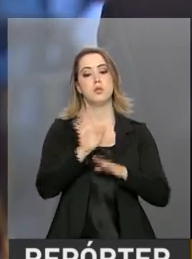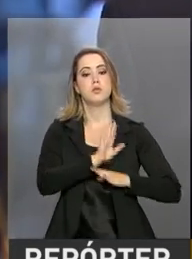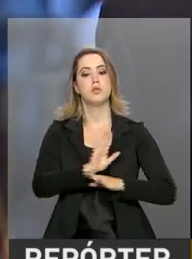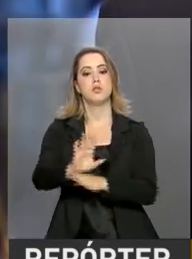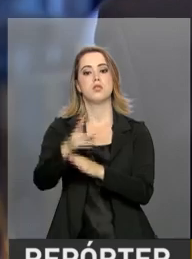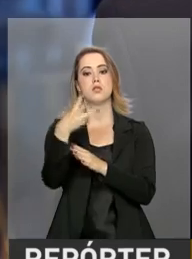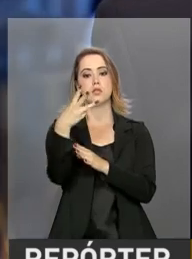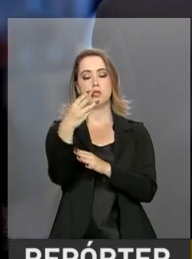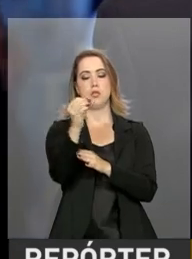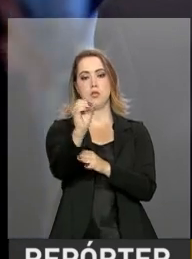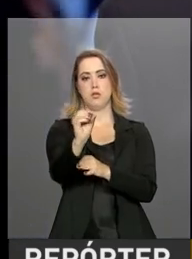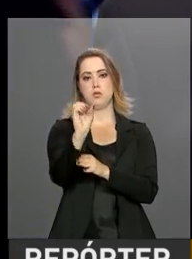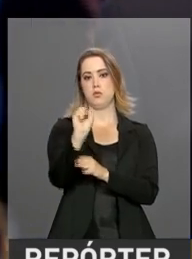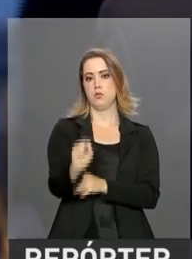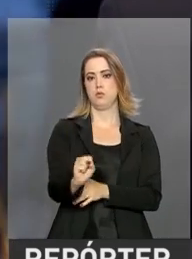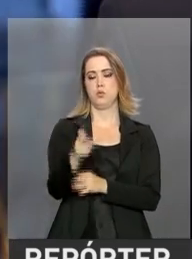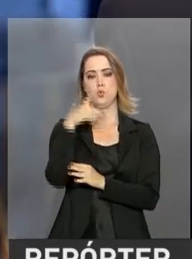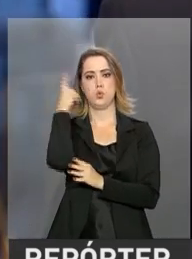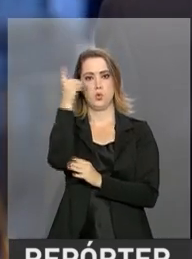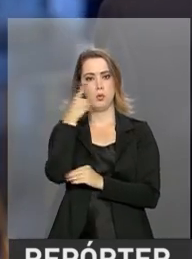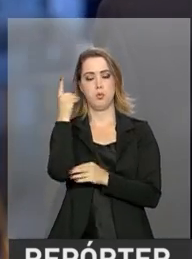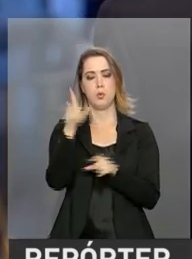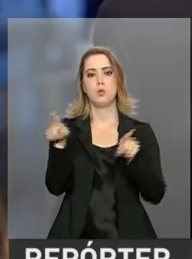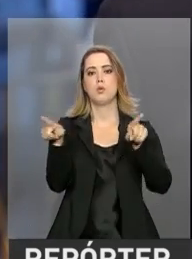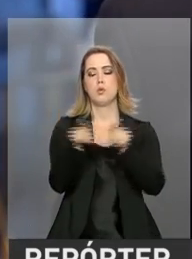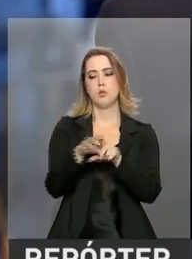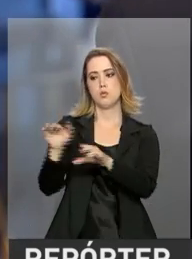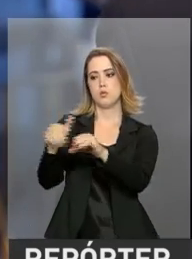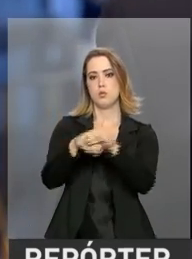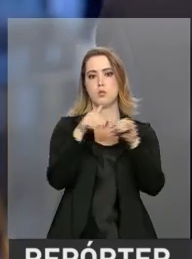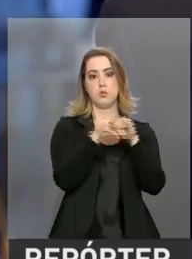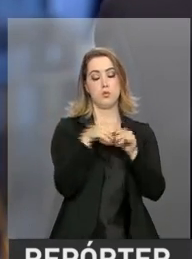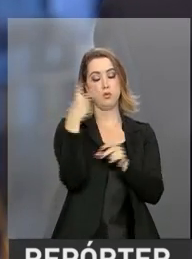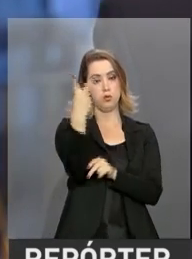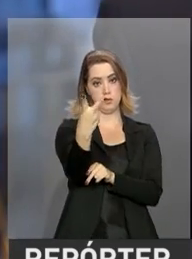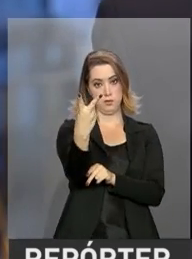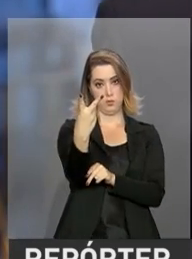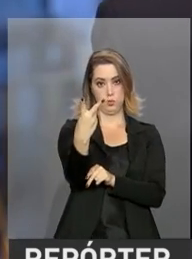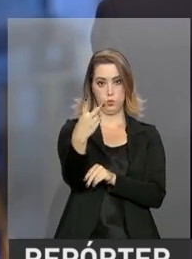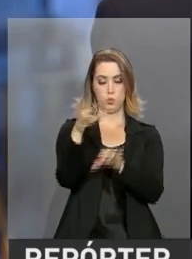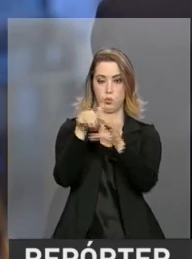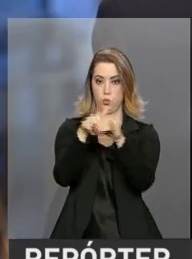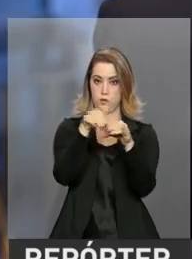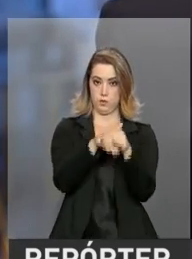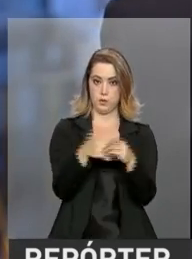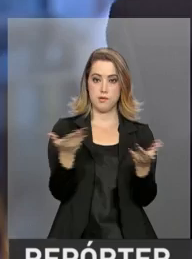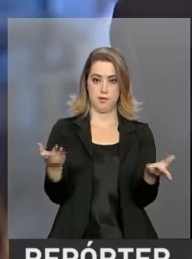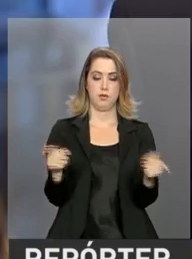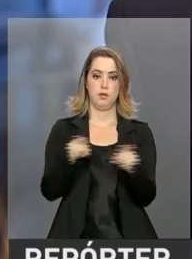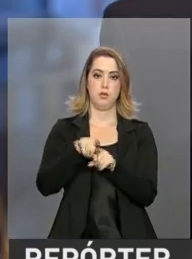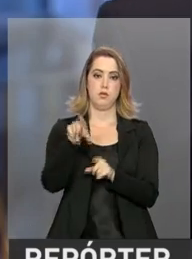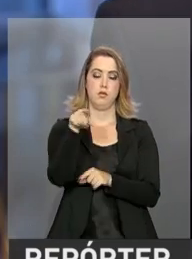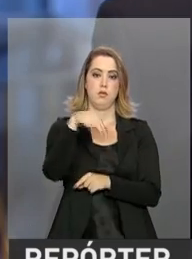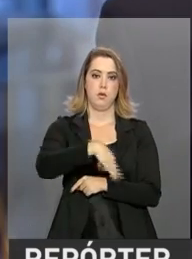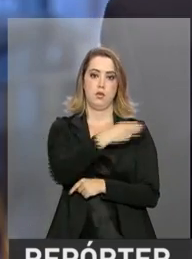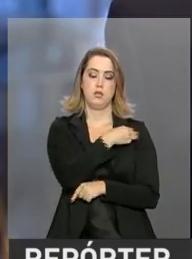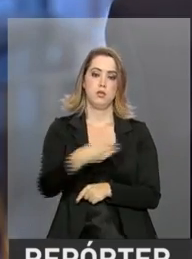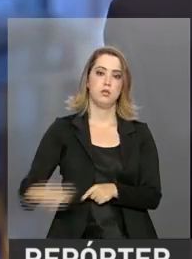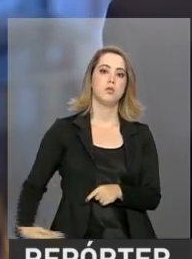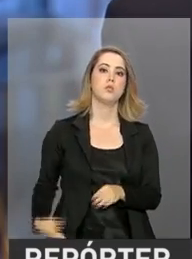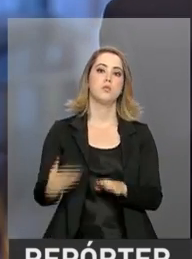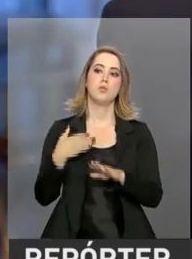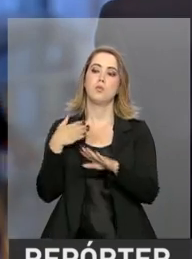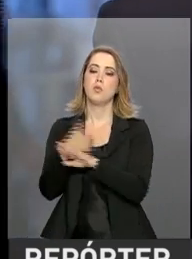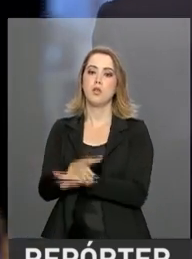de ao menos 308 deputados federais em votação em dois turnos. Ministros que participaram do jantar aqui no Palácio da